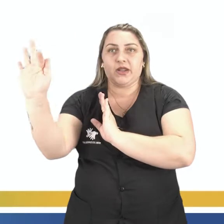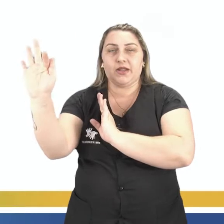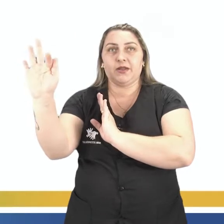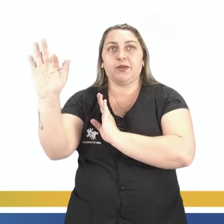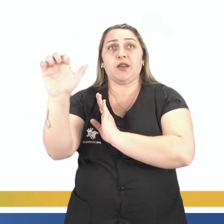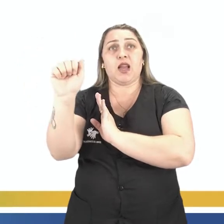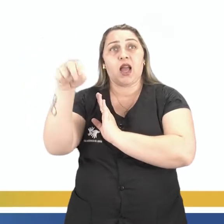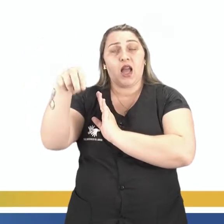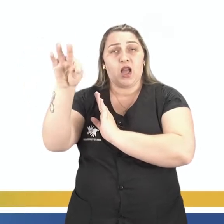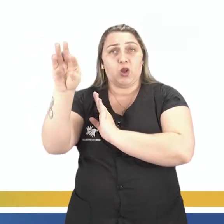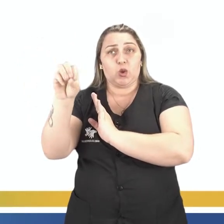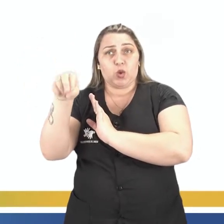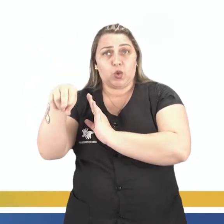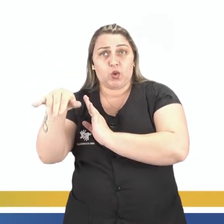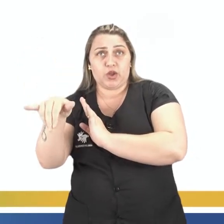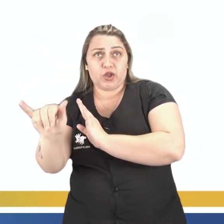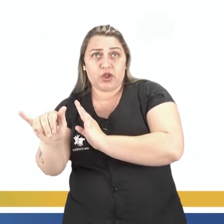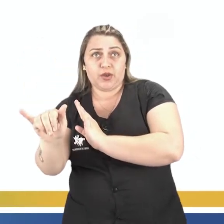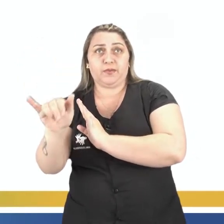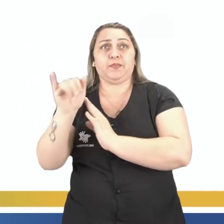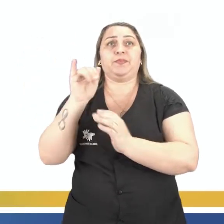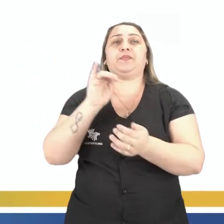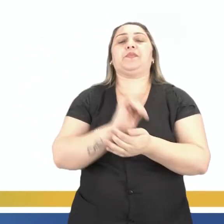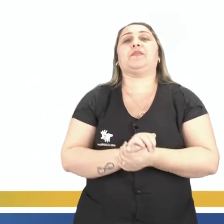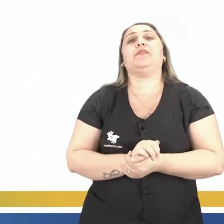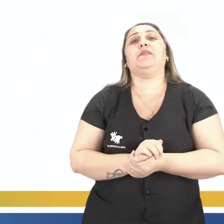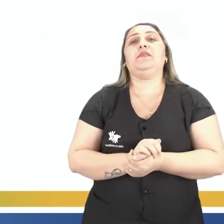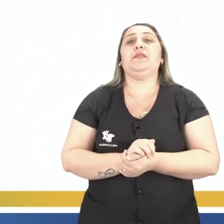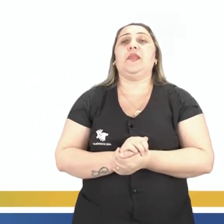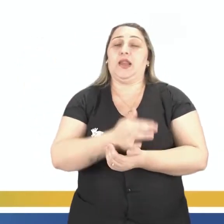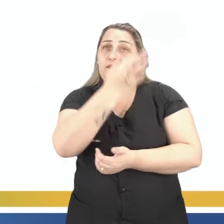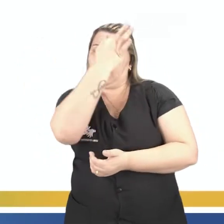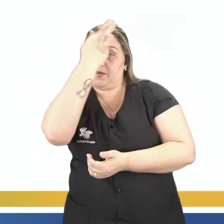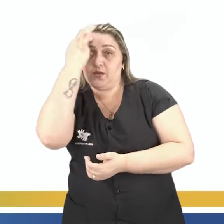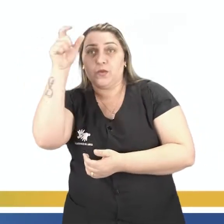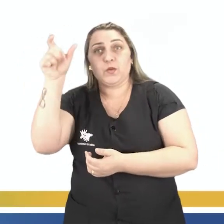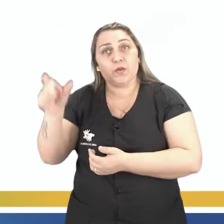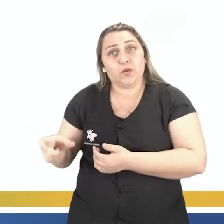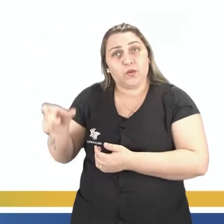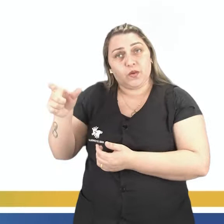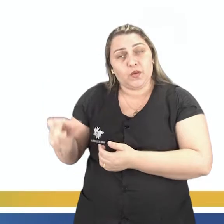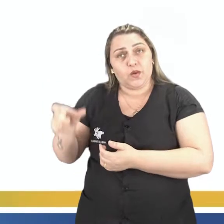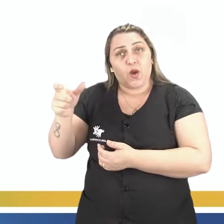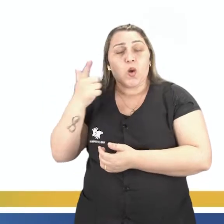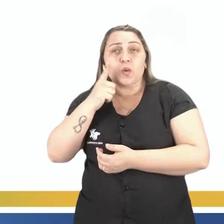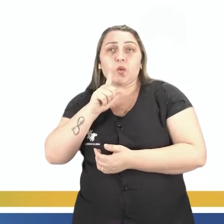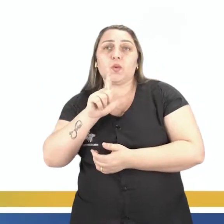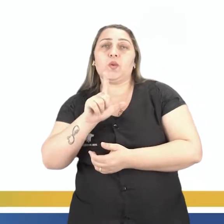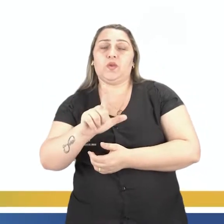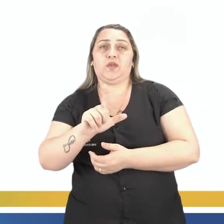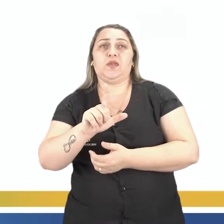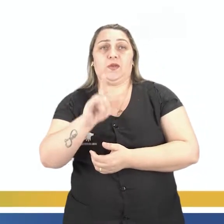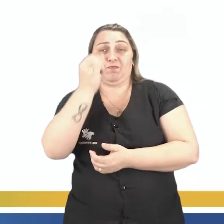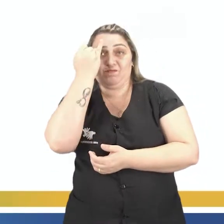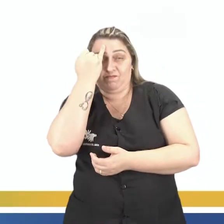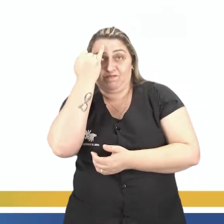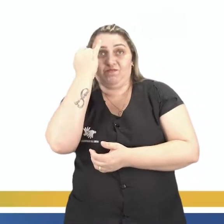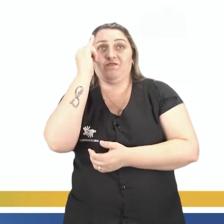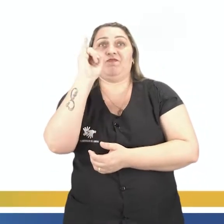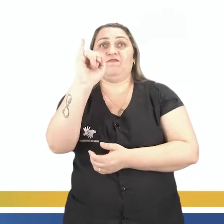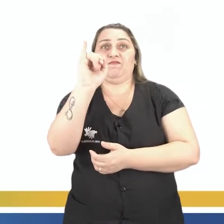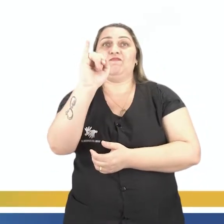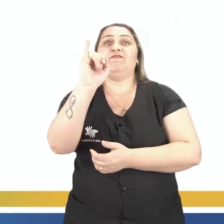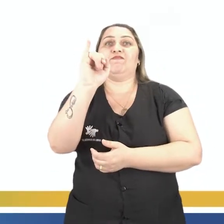o Antoine Destutt de Tracy. Esse filósofo, ele conseguiu bolar